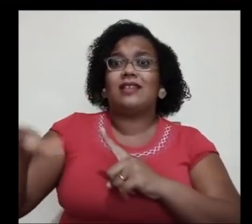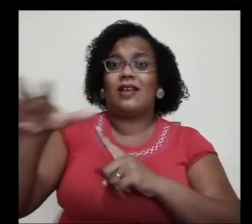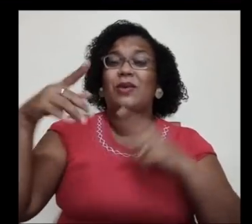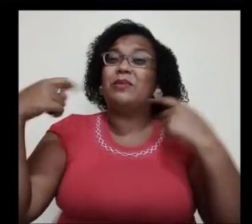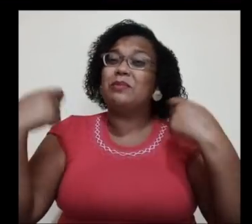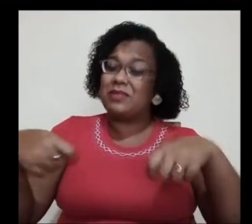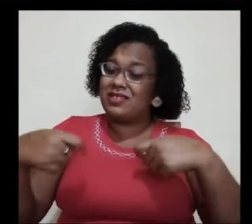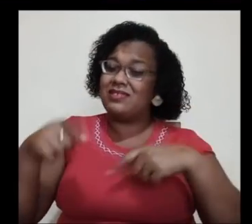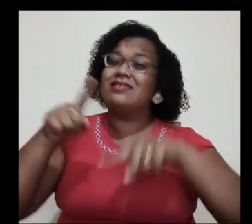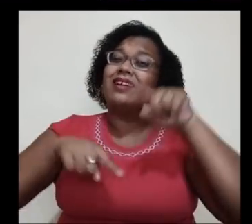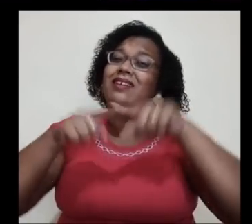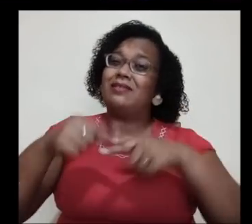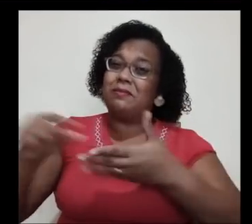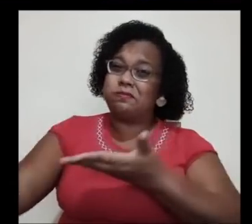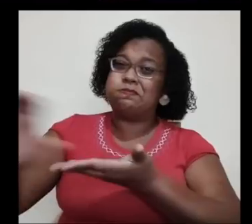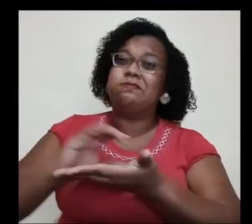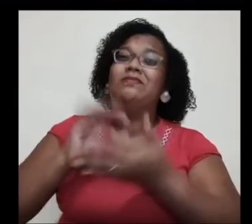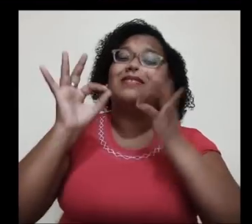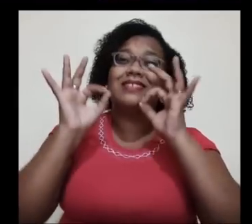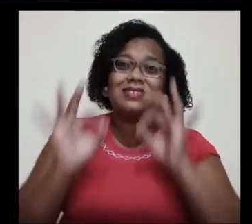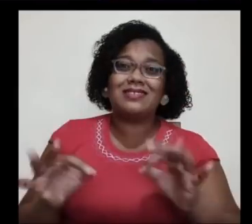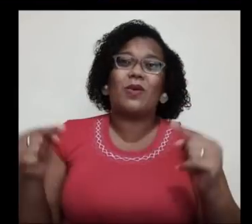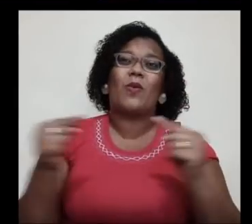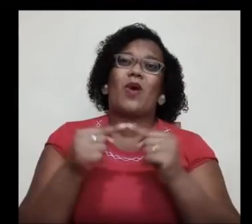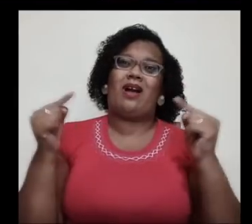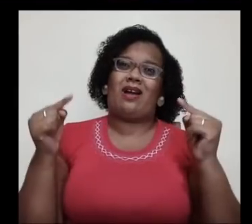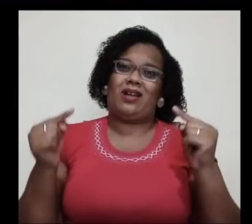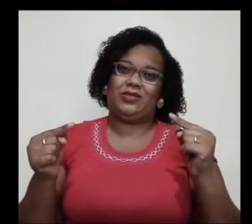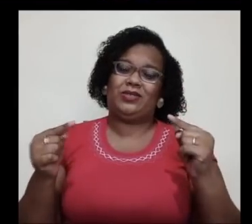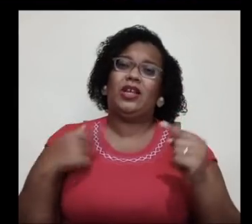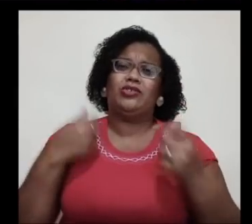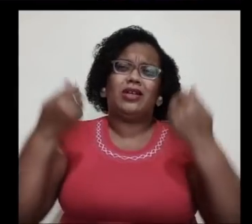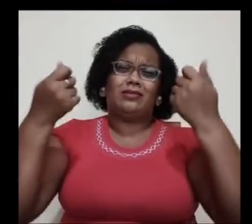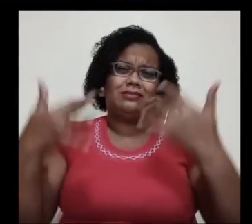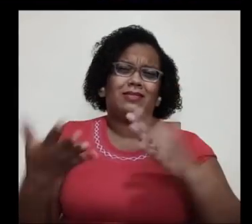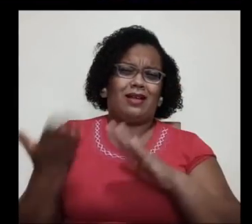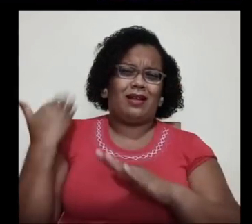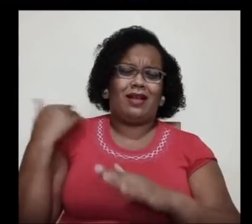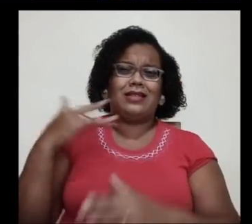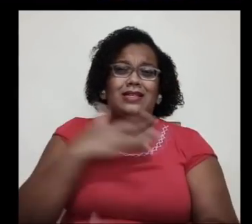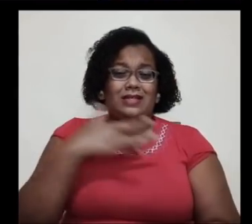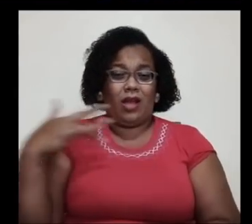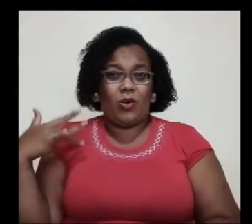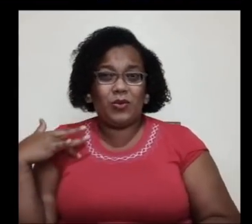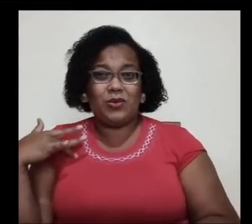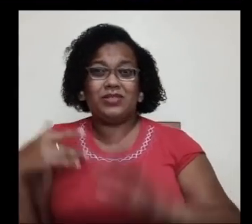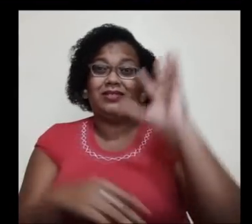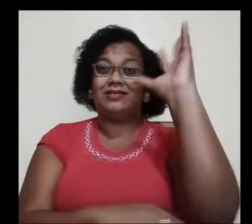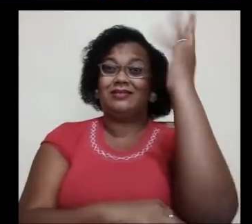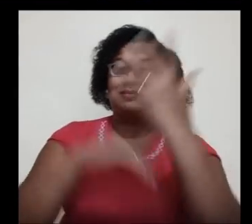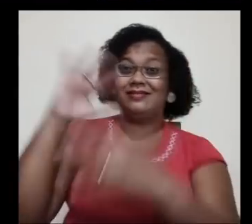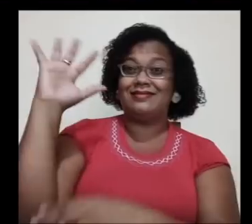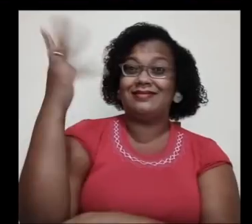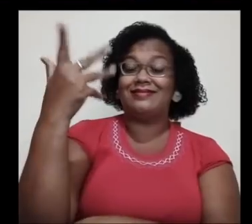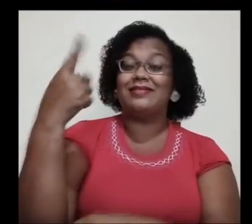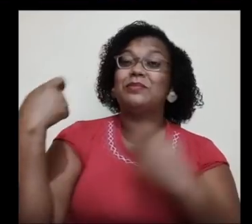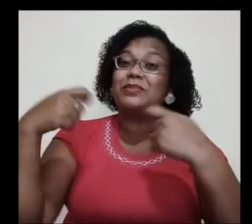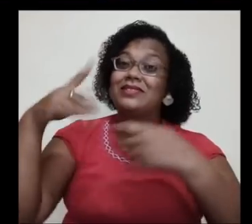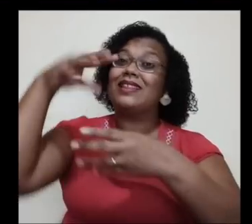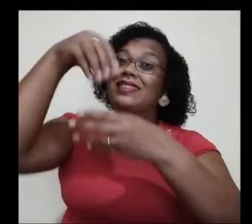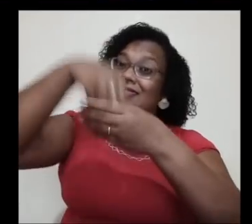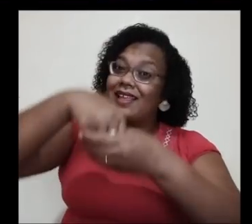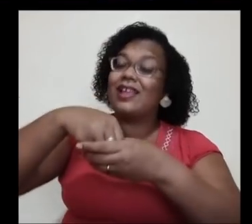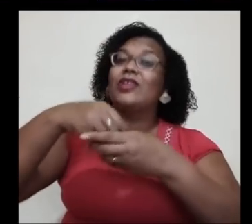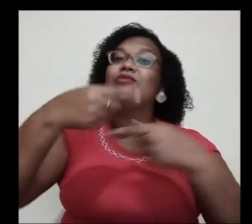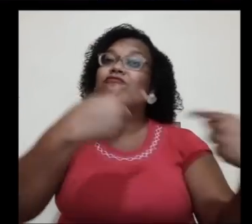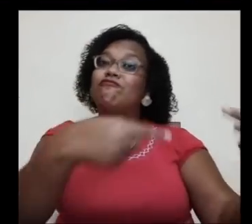dos recursos adequados, já mencionei vários aspectos aqui, que saúde e meio ambiente devem ser componentes essenciais na dinâmica